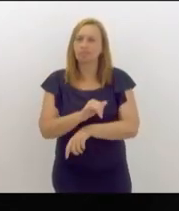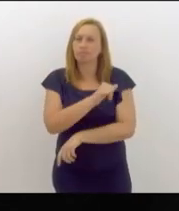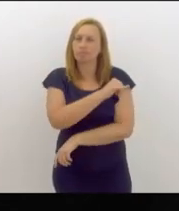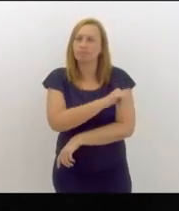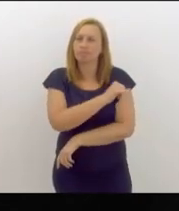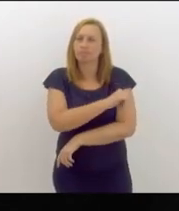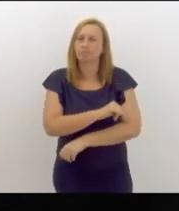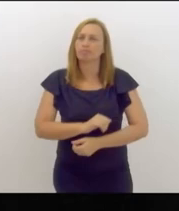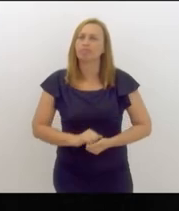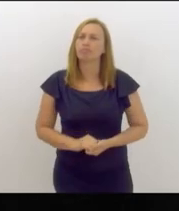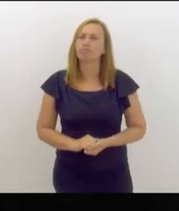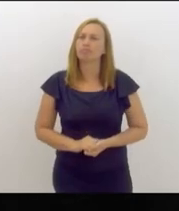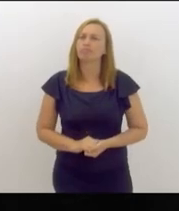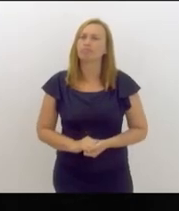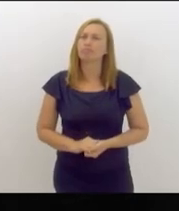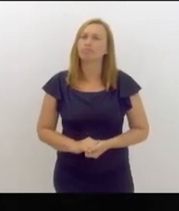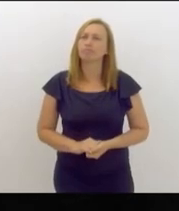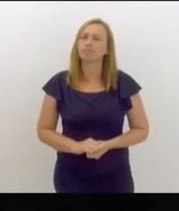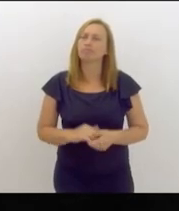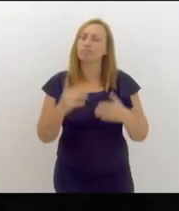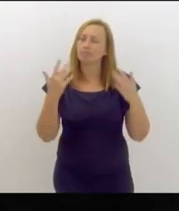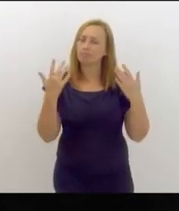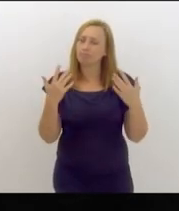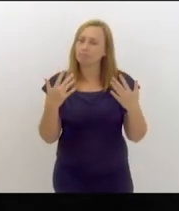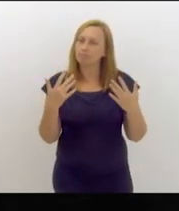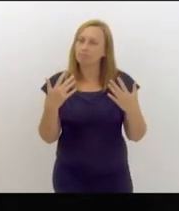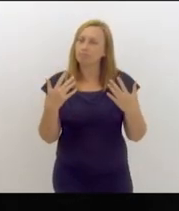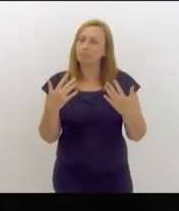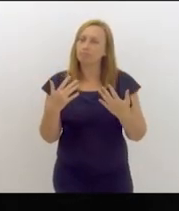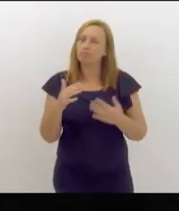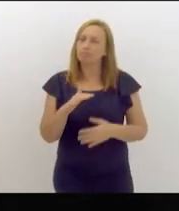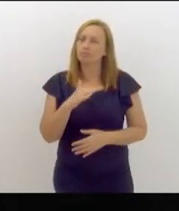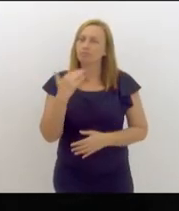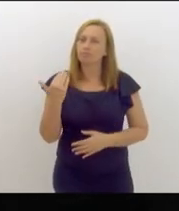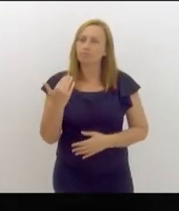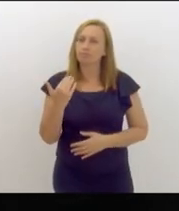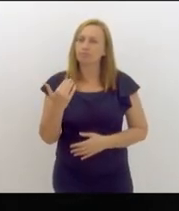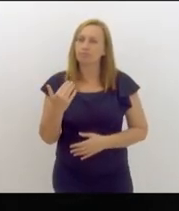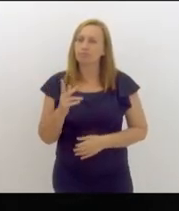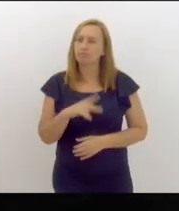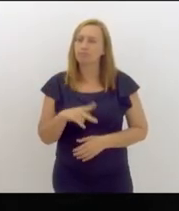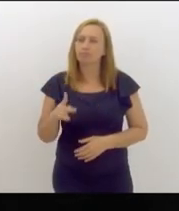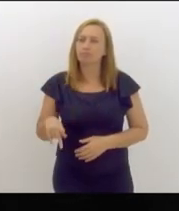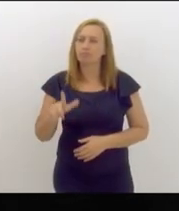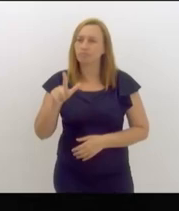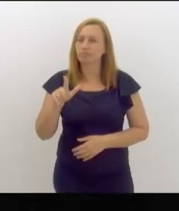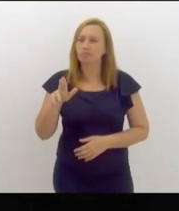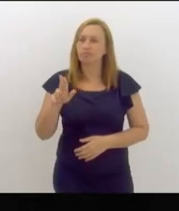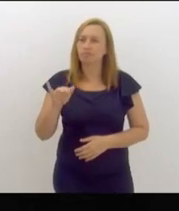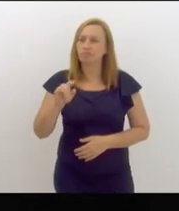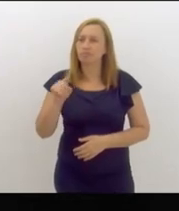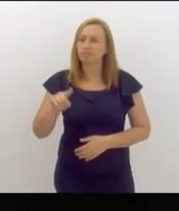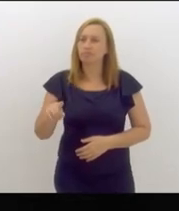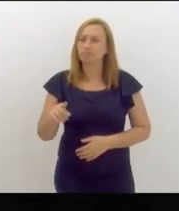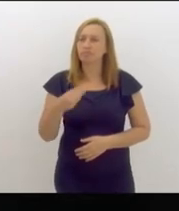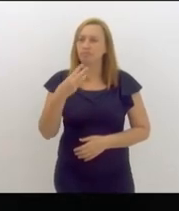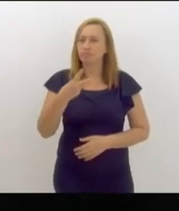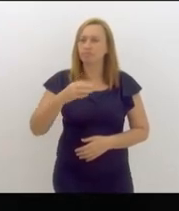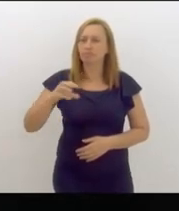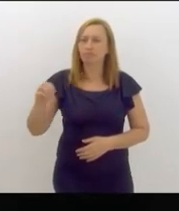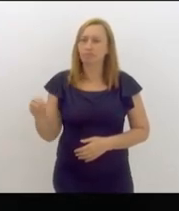confere Moção de louvor e aplauso Esporte morta em ao Professor Luiz pinguelli Rosa em Três de Março de